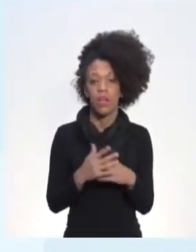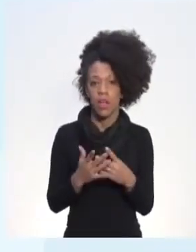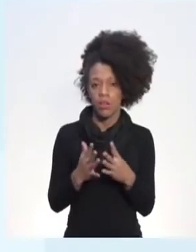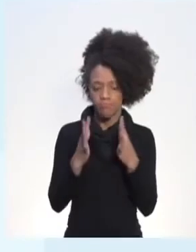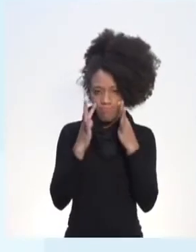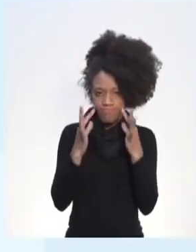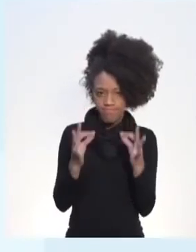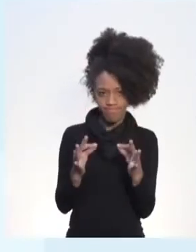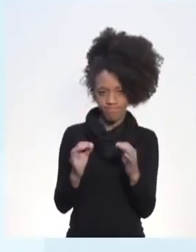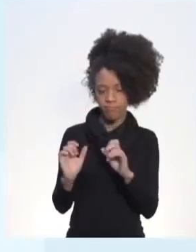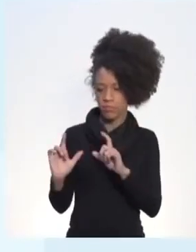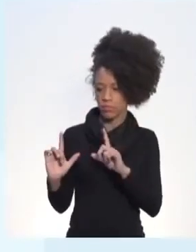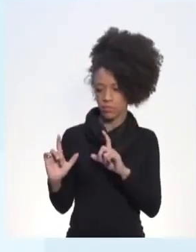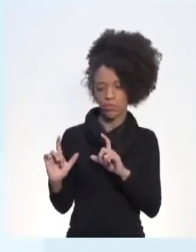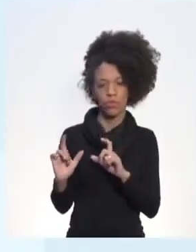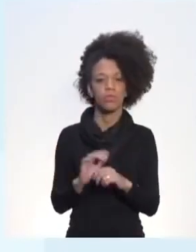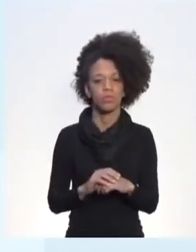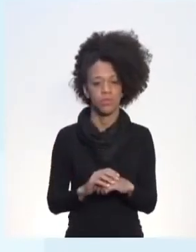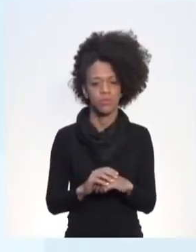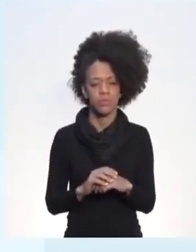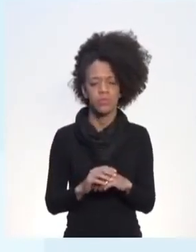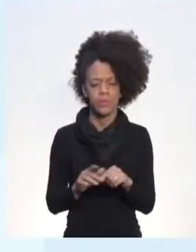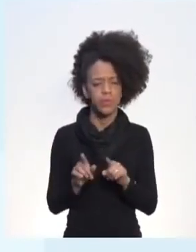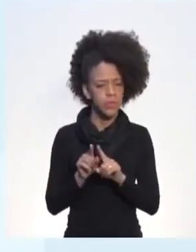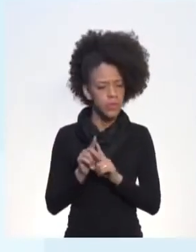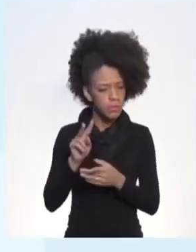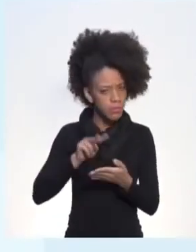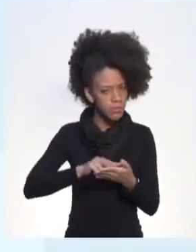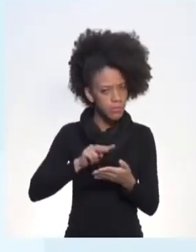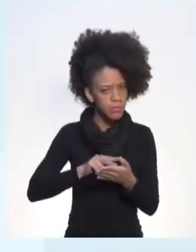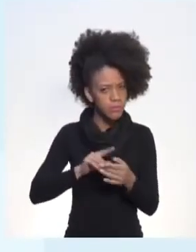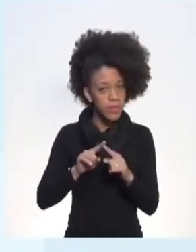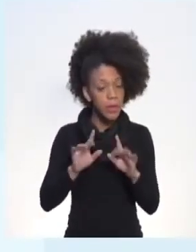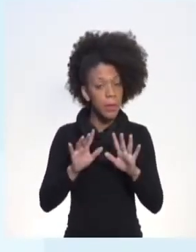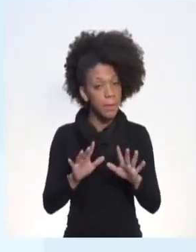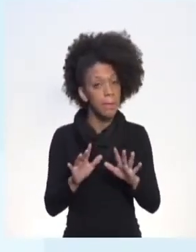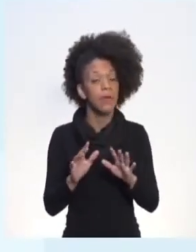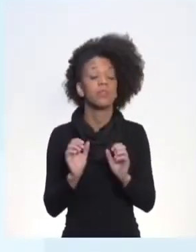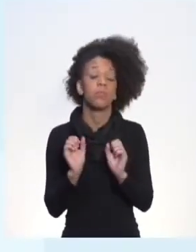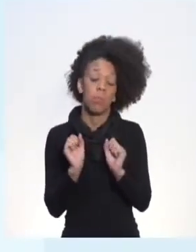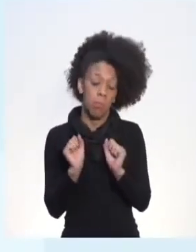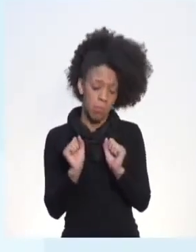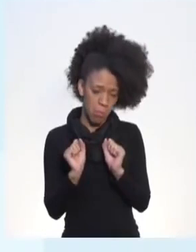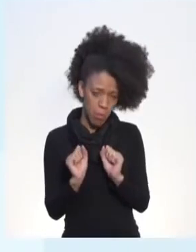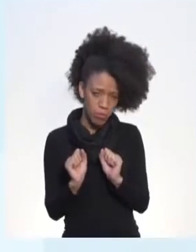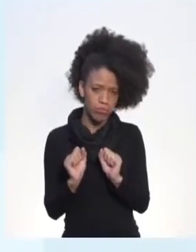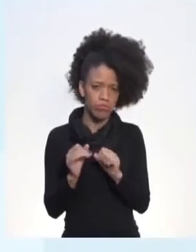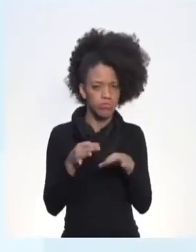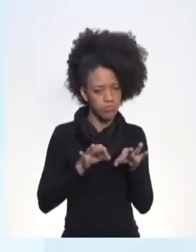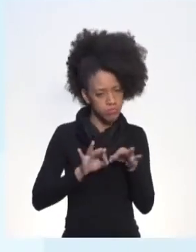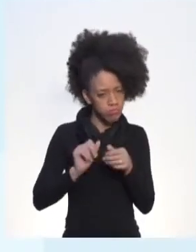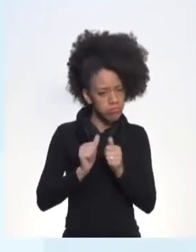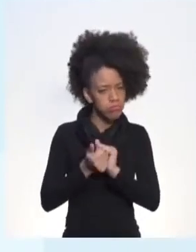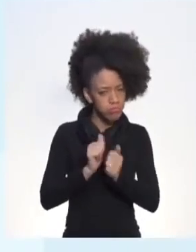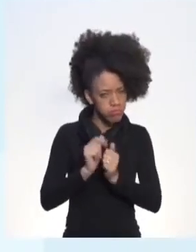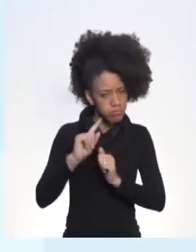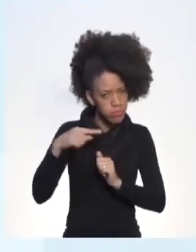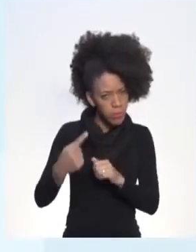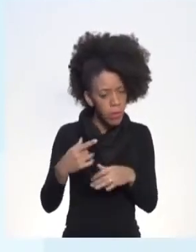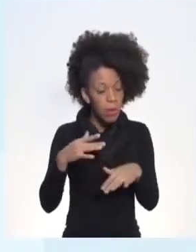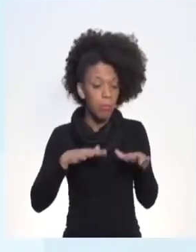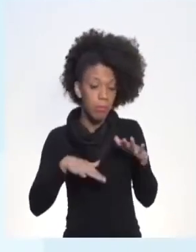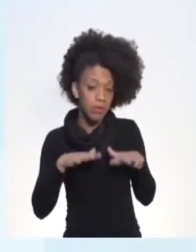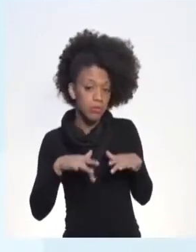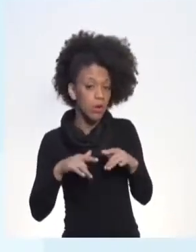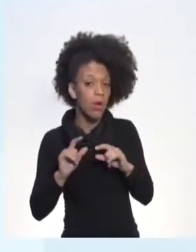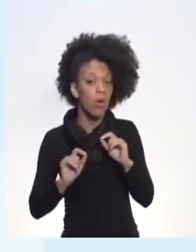destaque ali na foto, né? O garotinho, né? Eu também li isso daqui. Mas tudo isso, gente, a gente pode dar uma arrumada depois. É para a gente ter mais ou menos